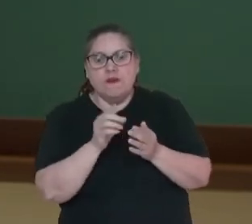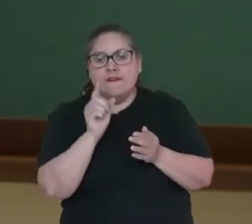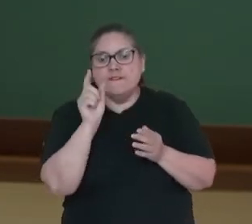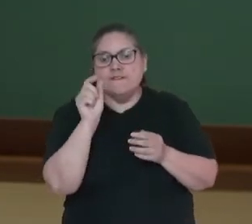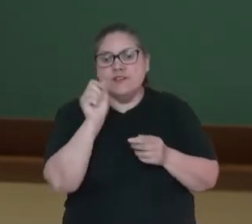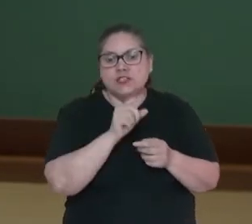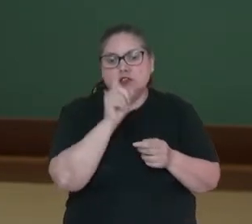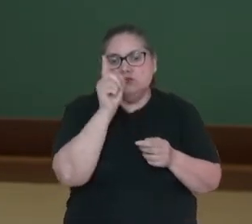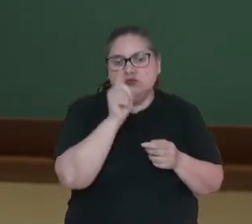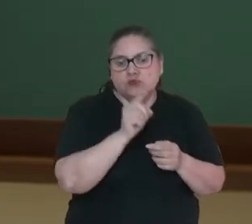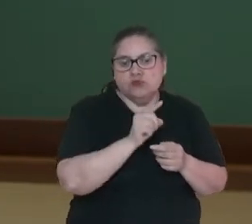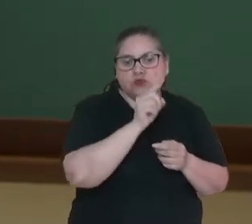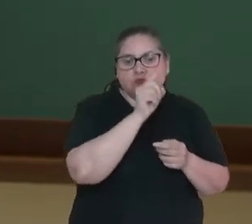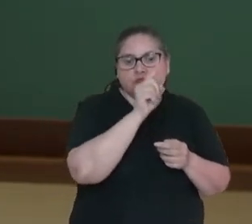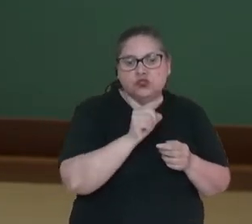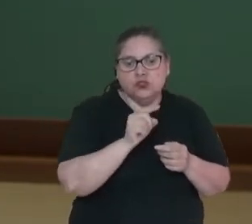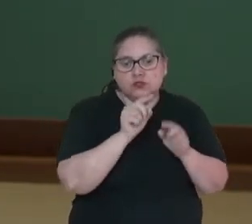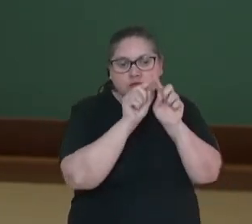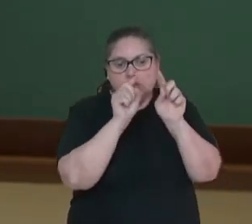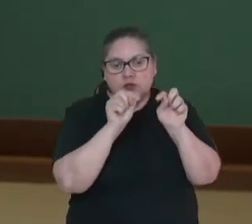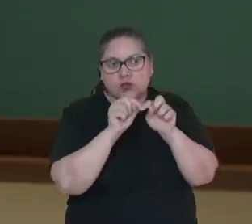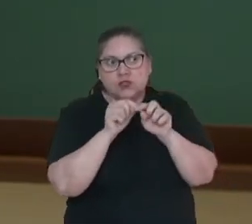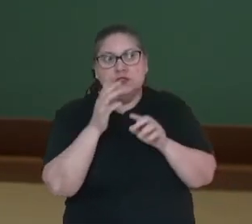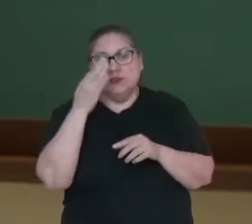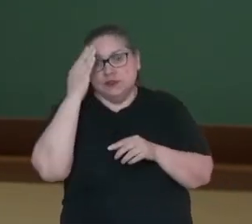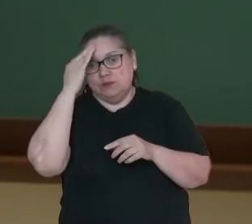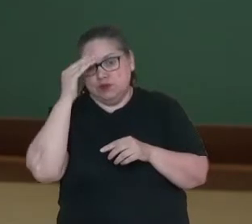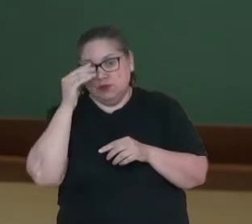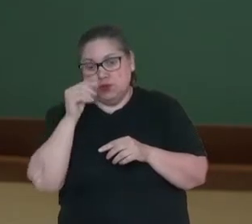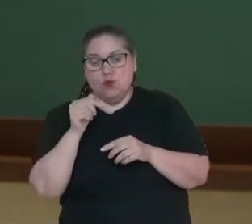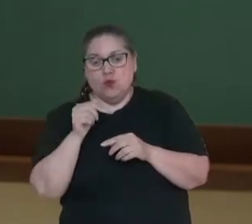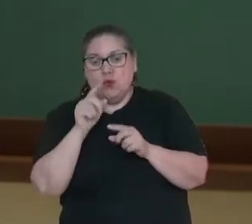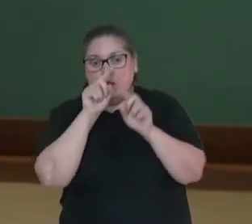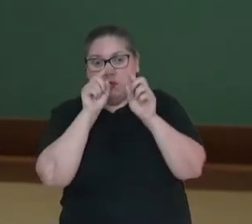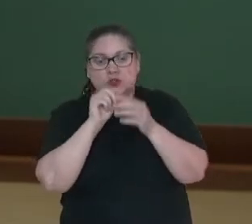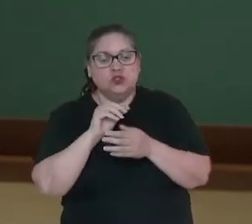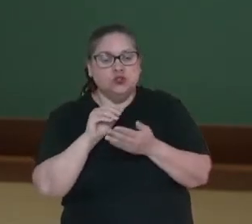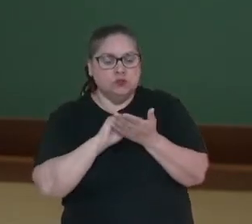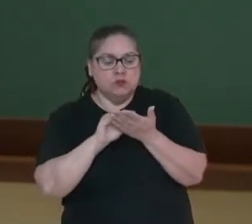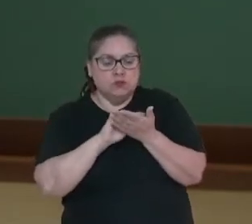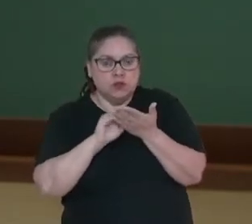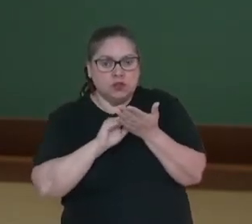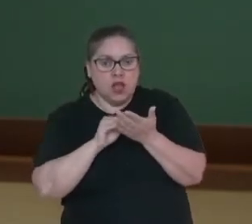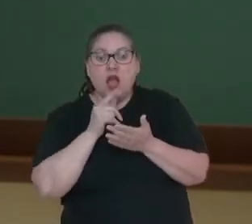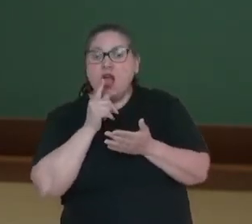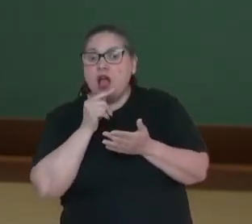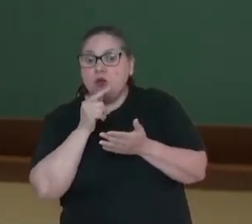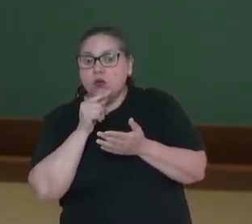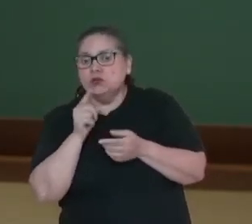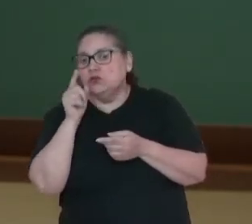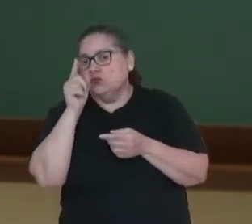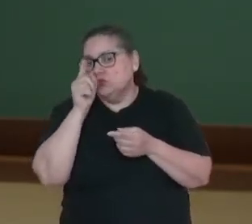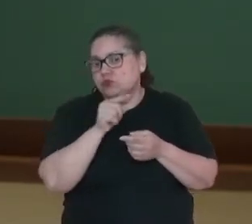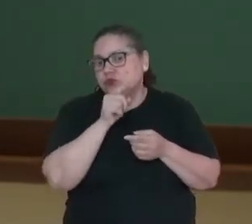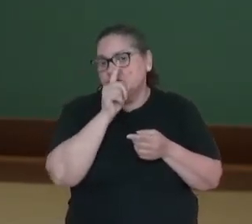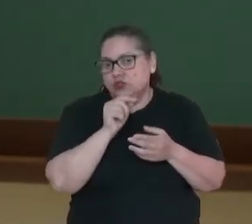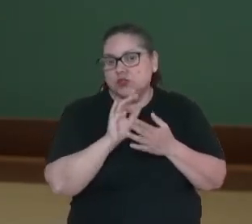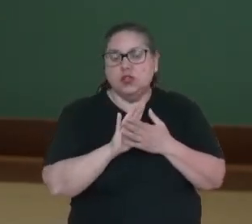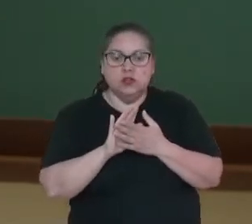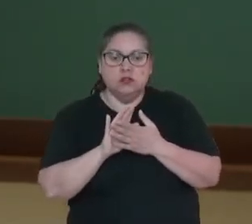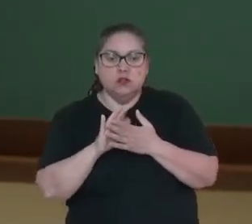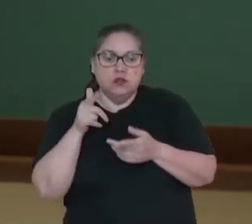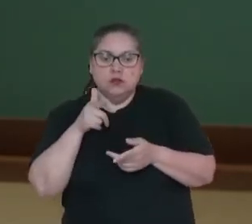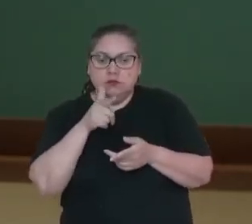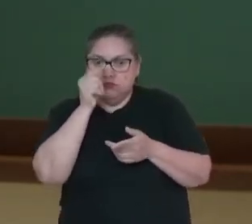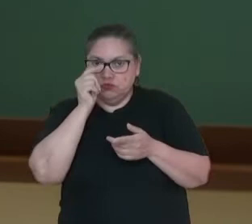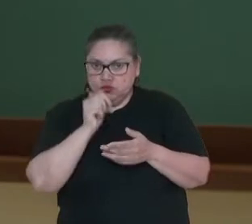um X no quadradinho. Assim eu sabia que os quadradinhos pintados eram água. Os quadradinhos com X era